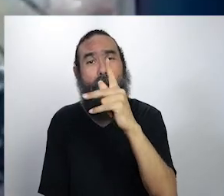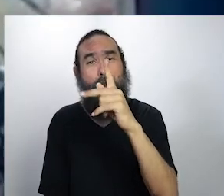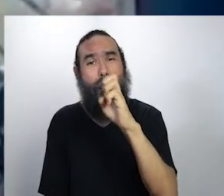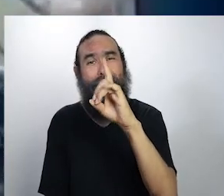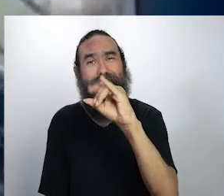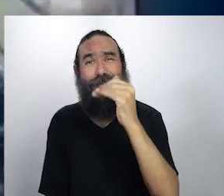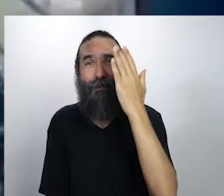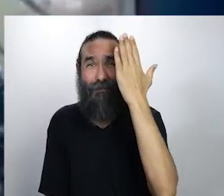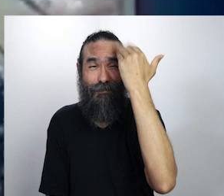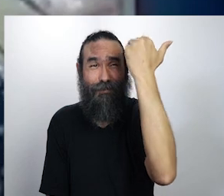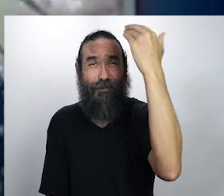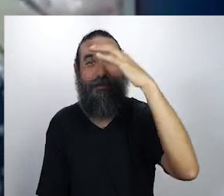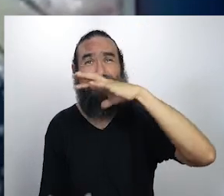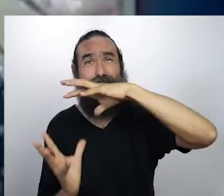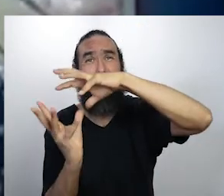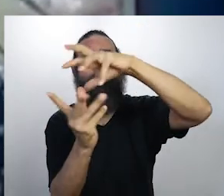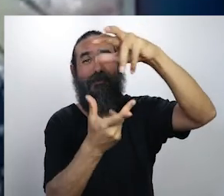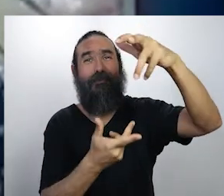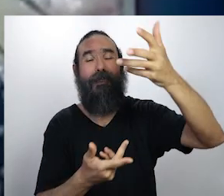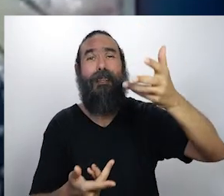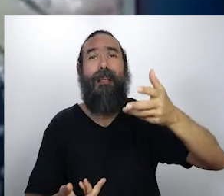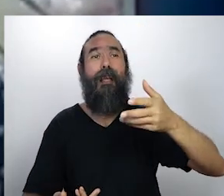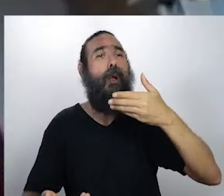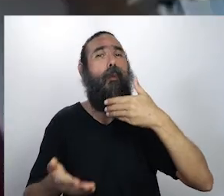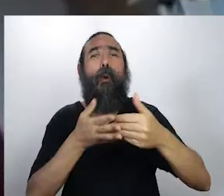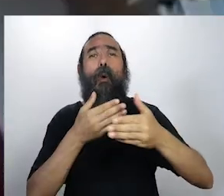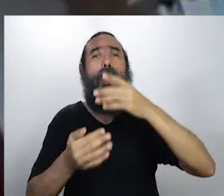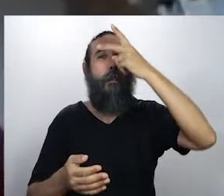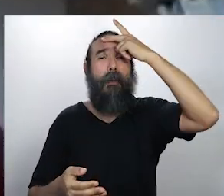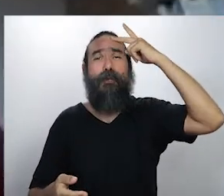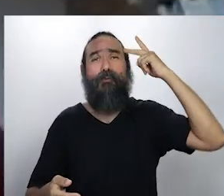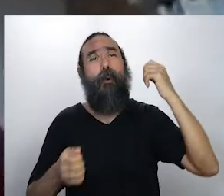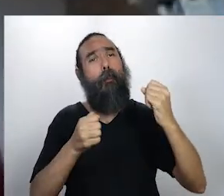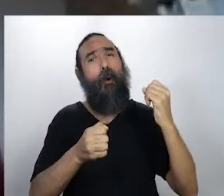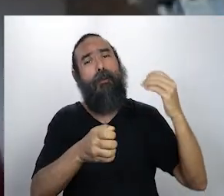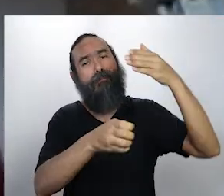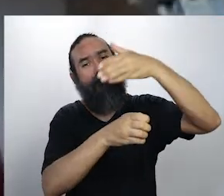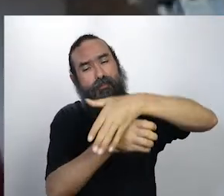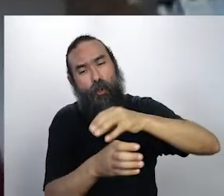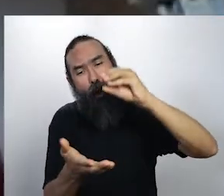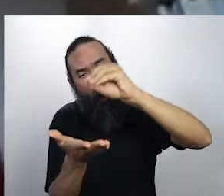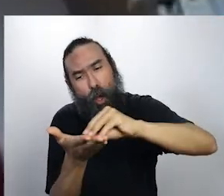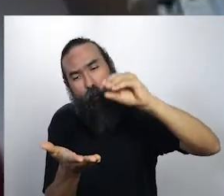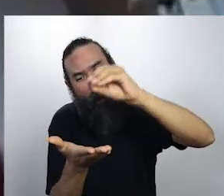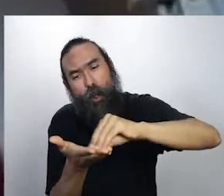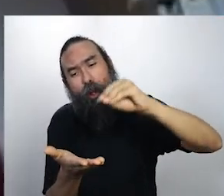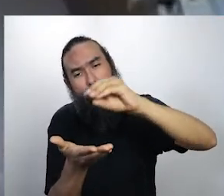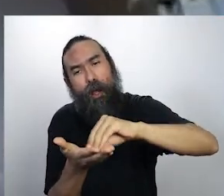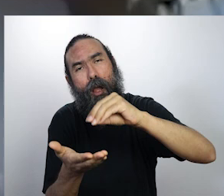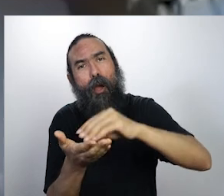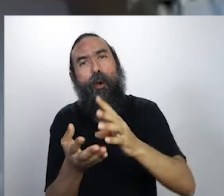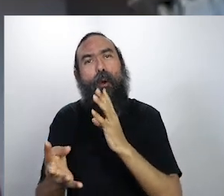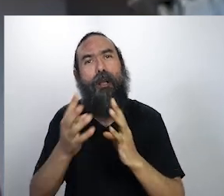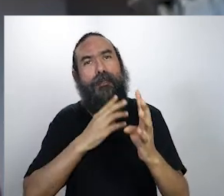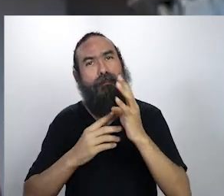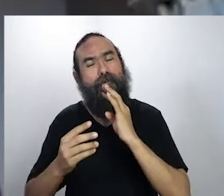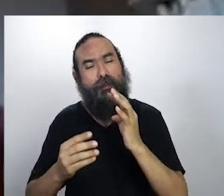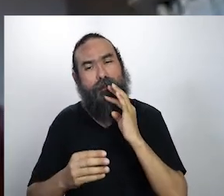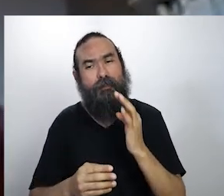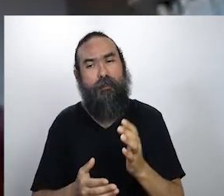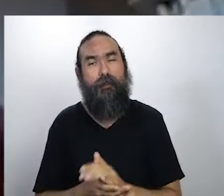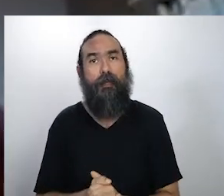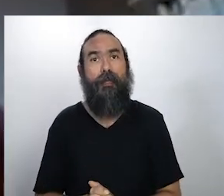uma preocupação muito grande com a autenticação e a certificação dessas informações e de